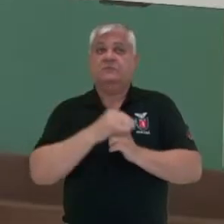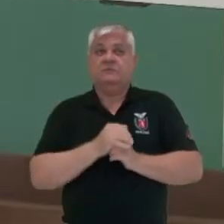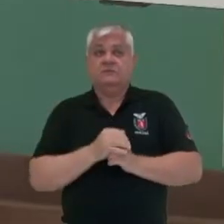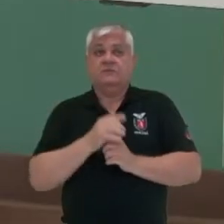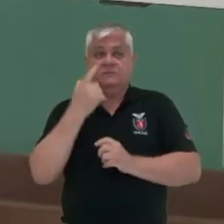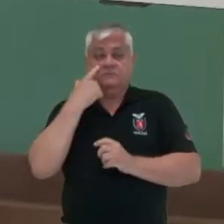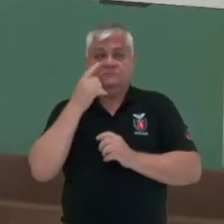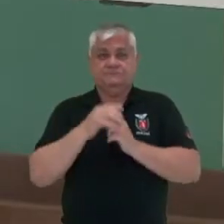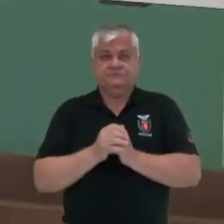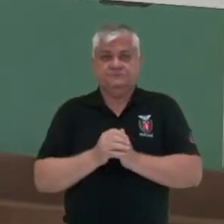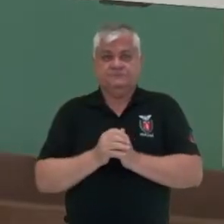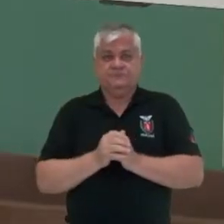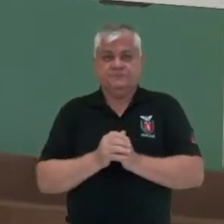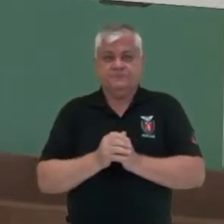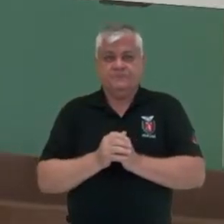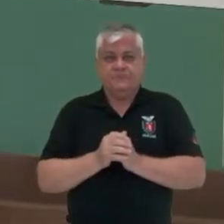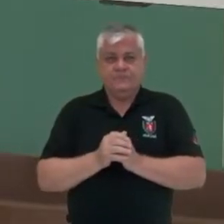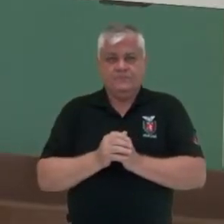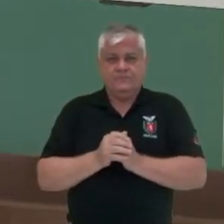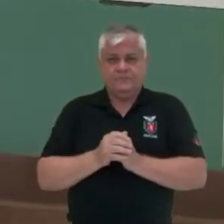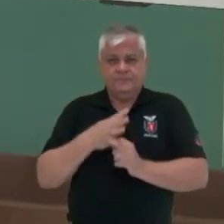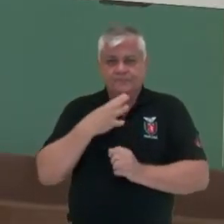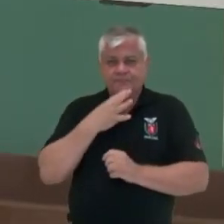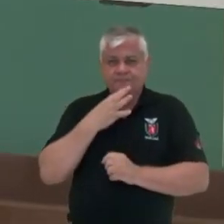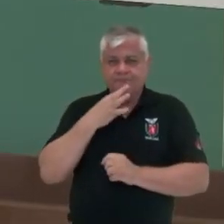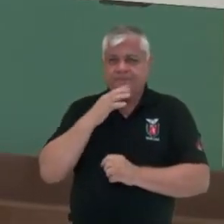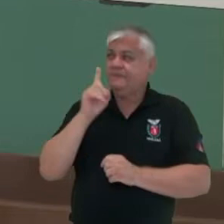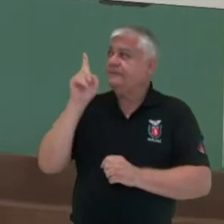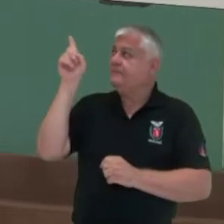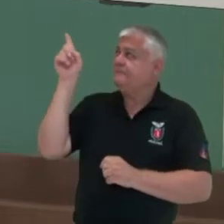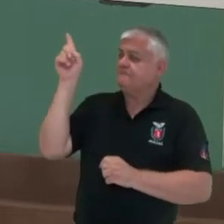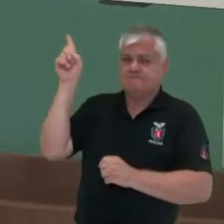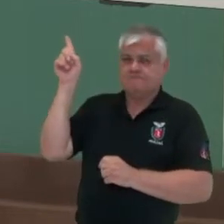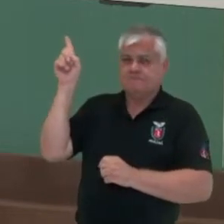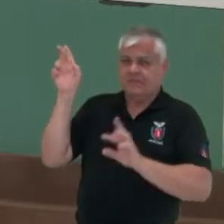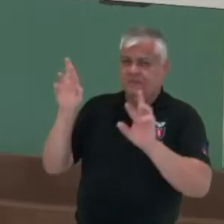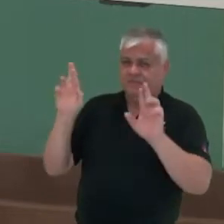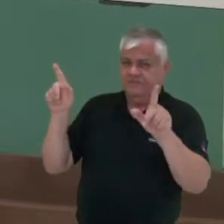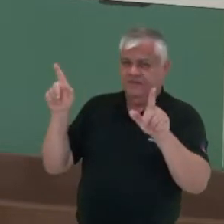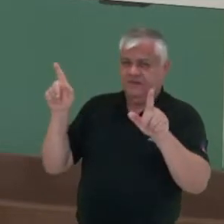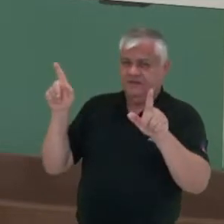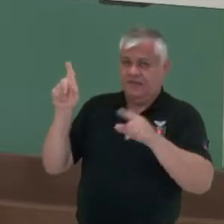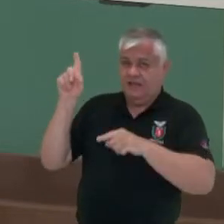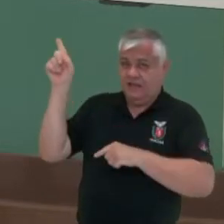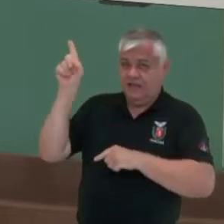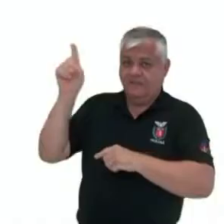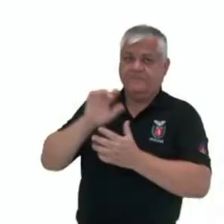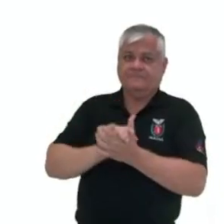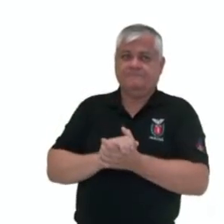ó. Quero saber se você já consegue identificar algumas diferenças entre essa imagem